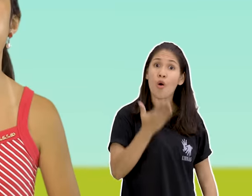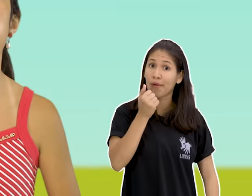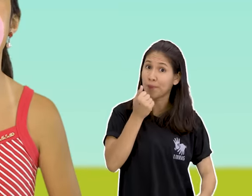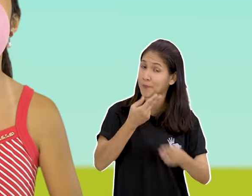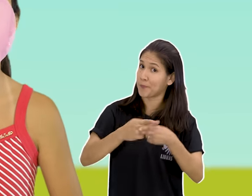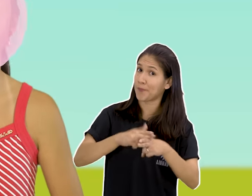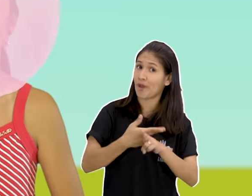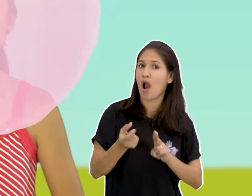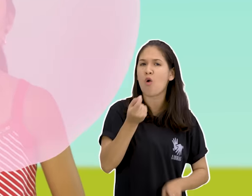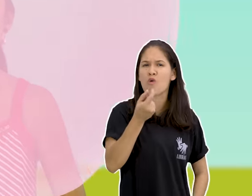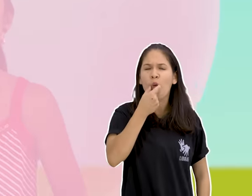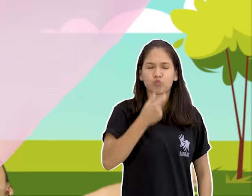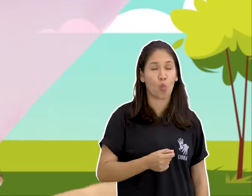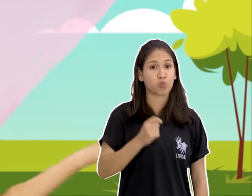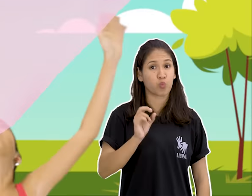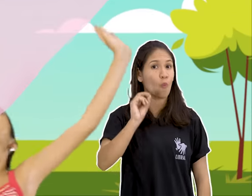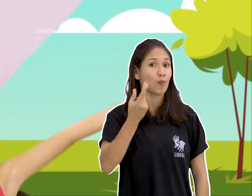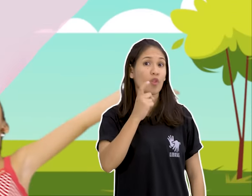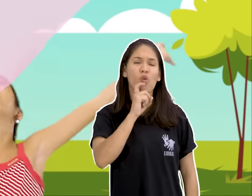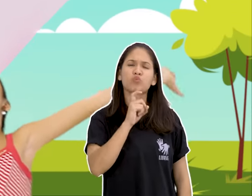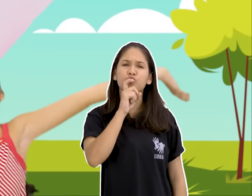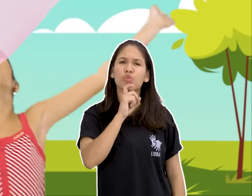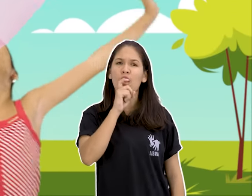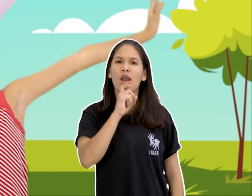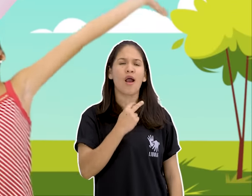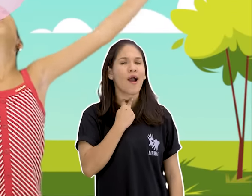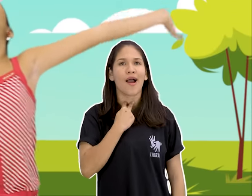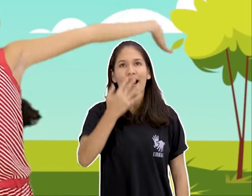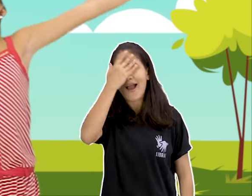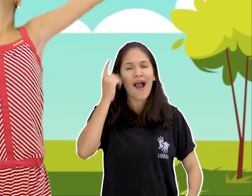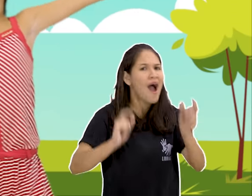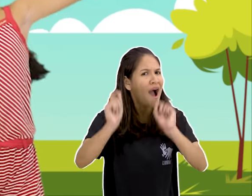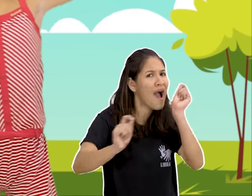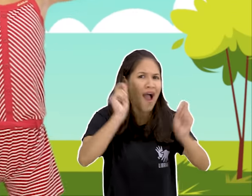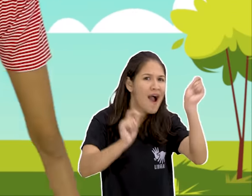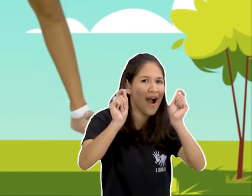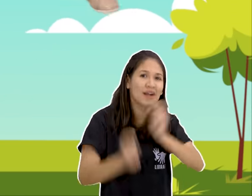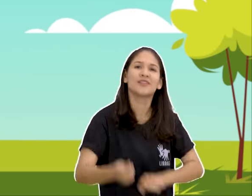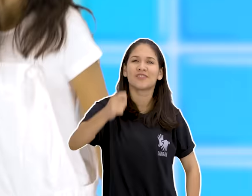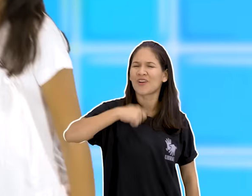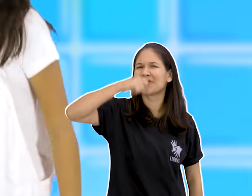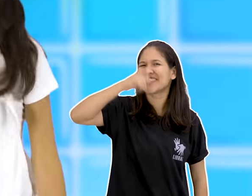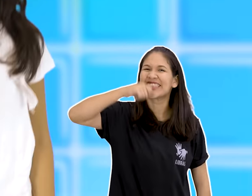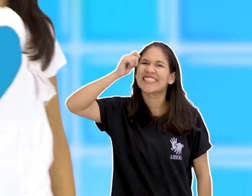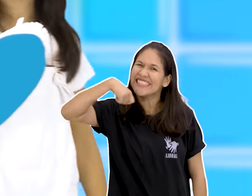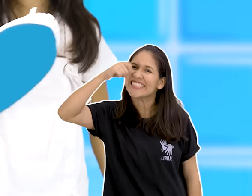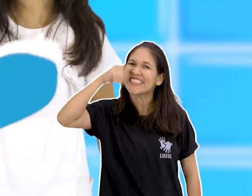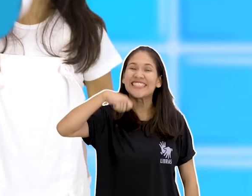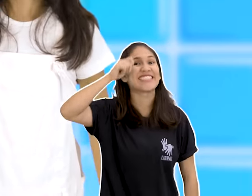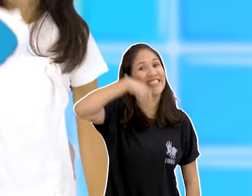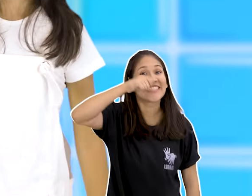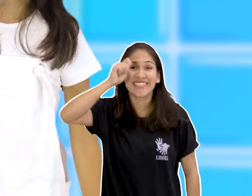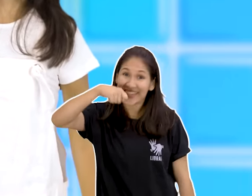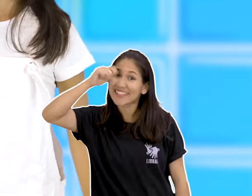um chocolate, chiclete ou pirulito, não pode esquecer. O quê? Escove o